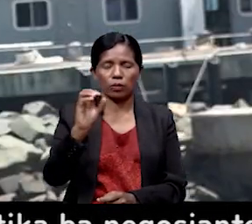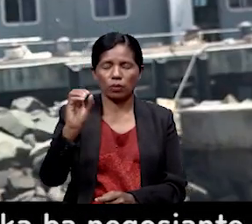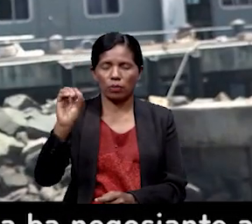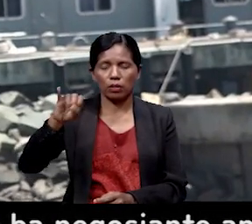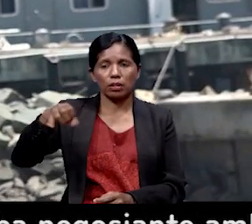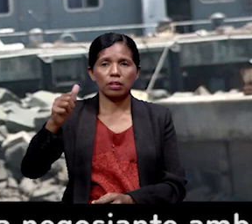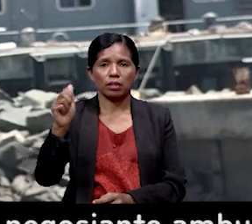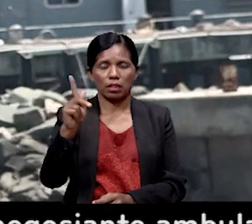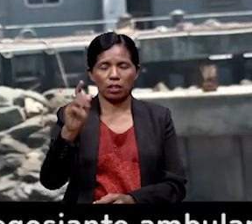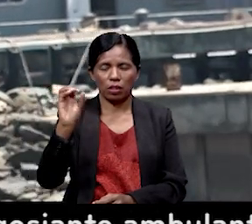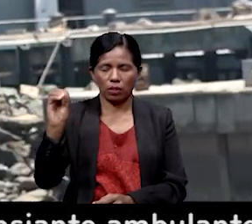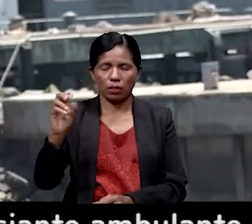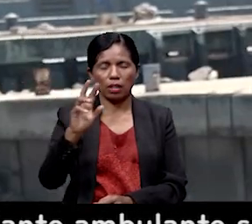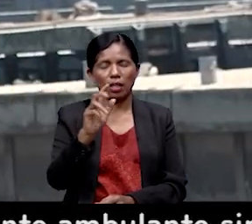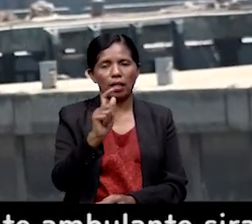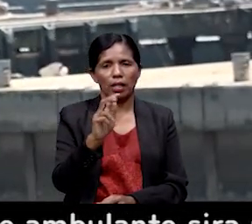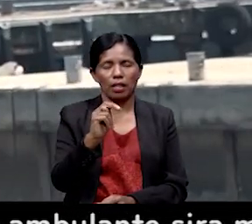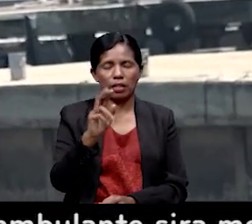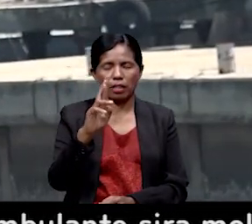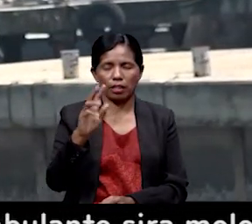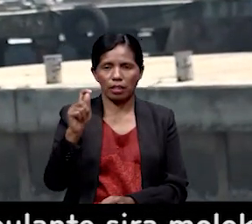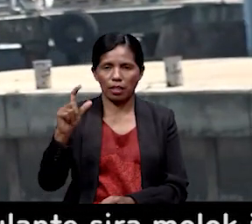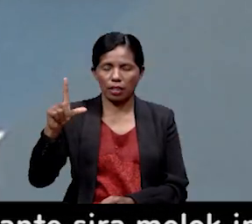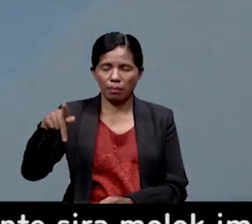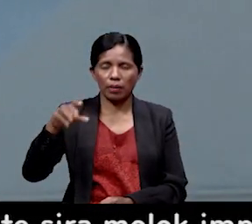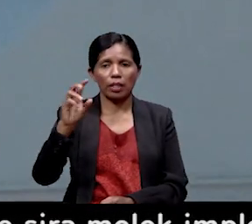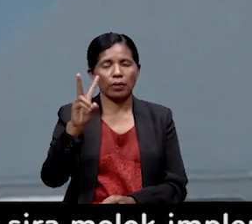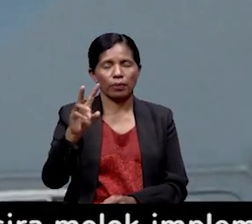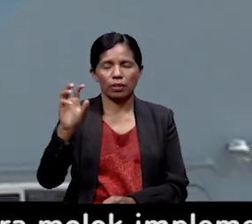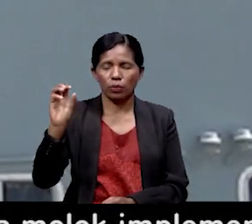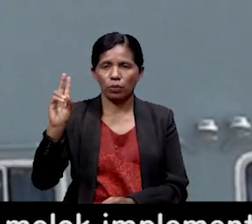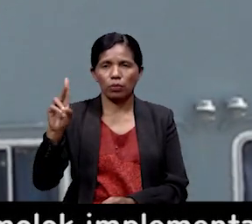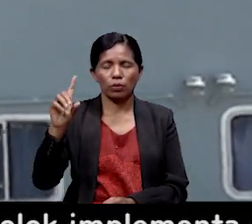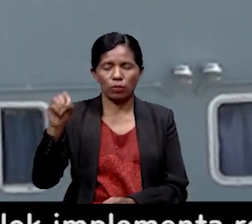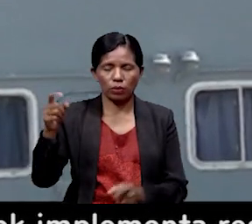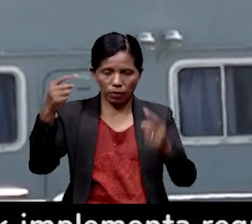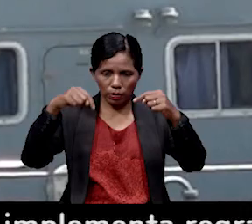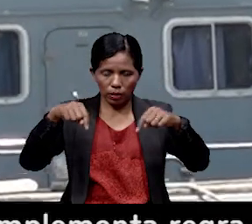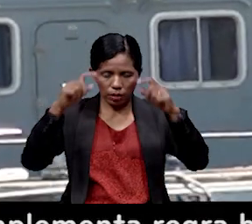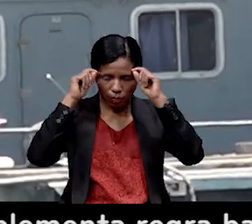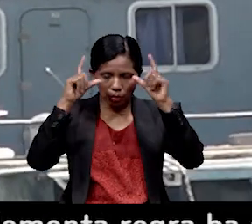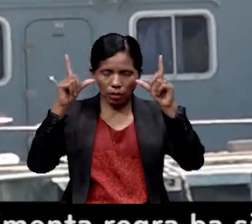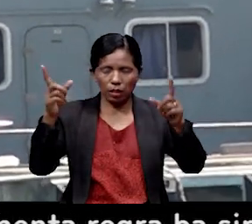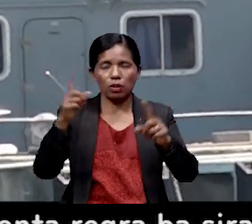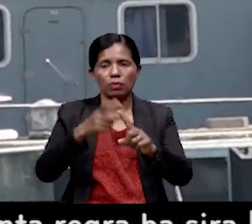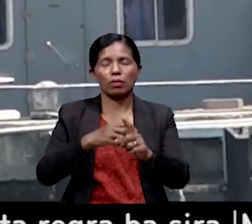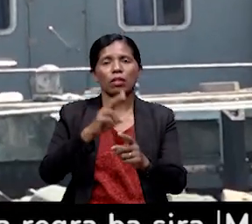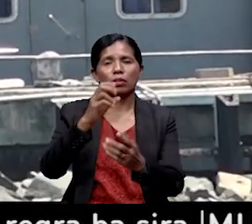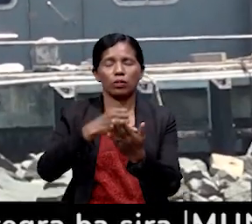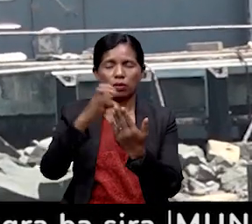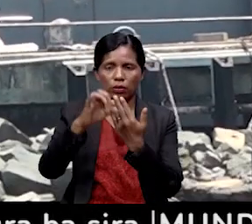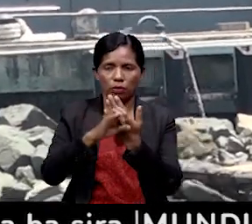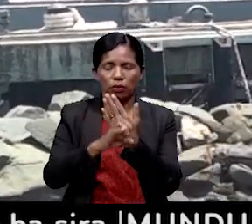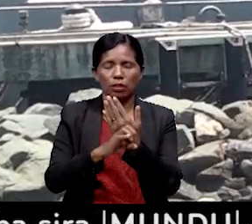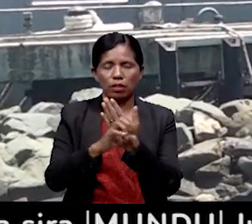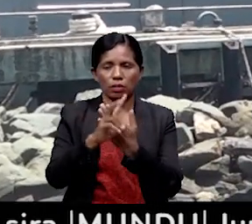no NRTL P212 Betano, Toia Timor-Leste e a Fulanzunho Tinan Rihurua Sanulu. Ro